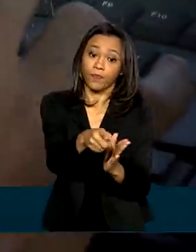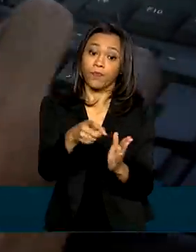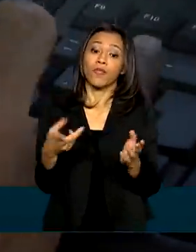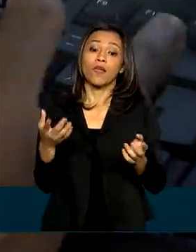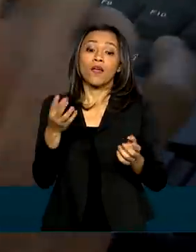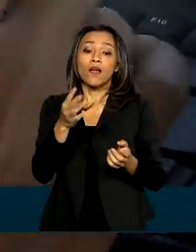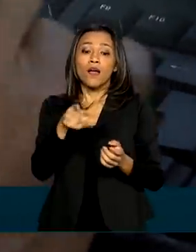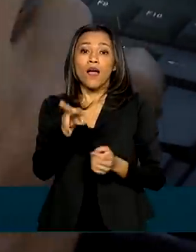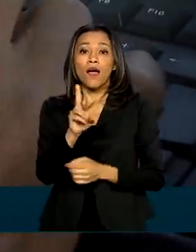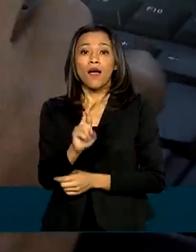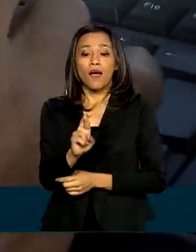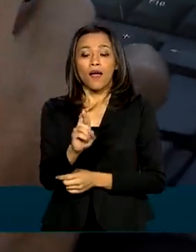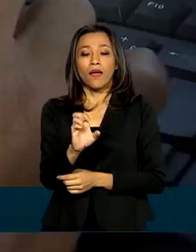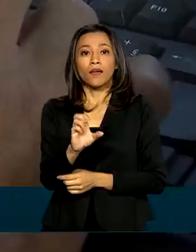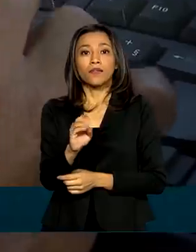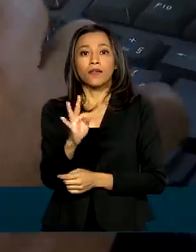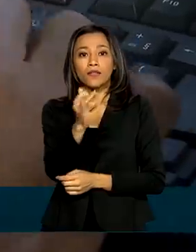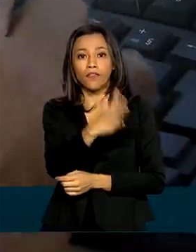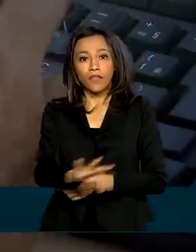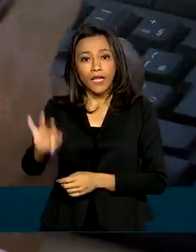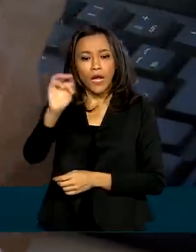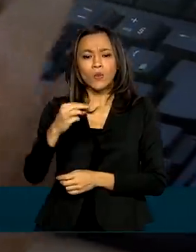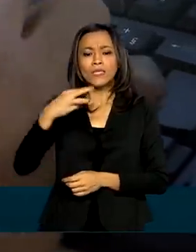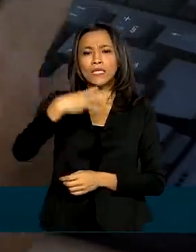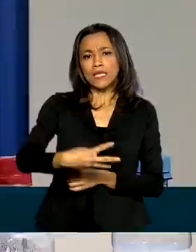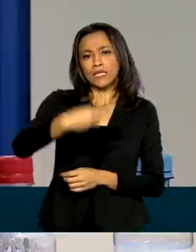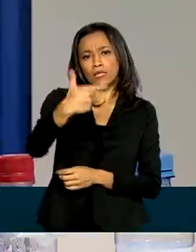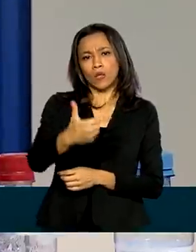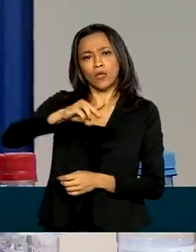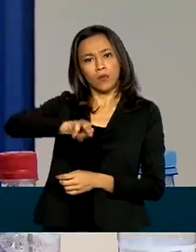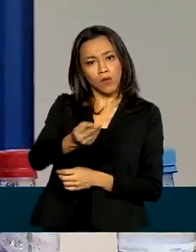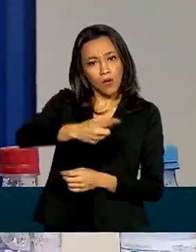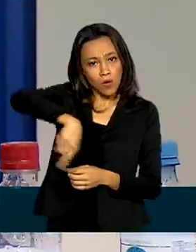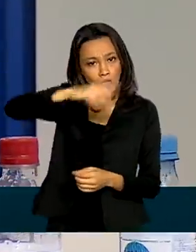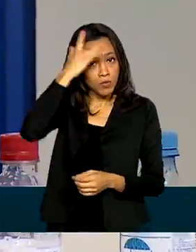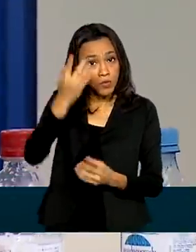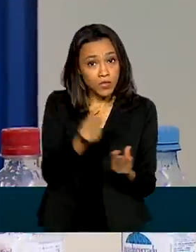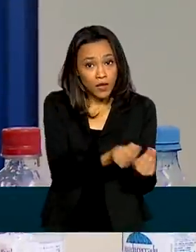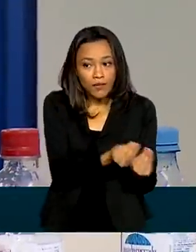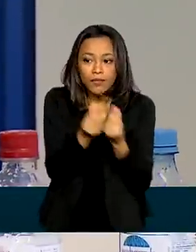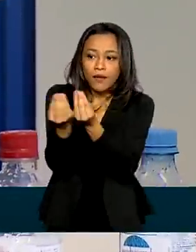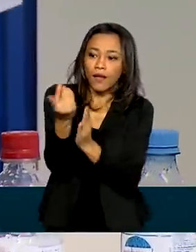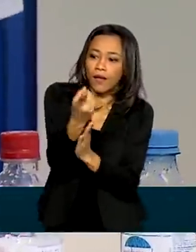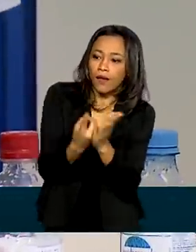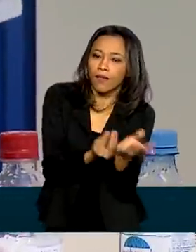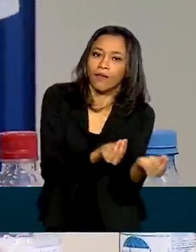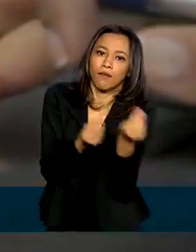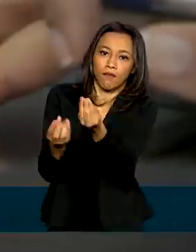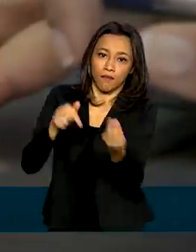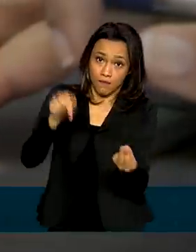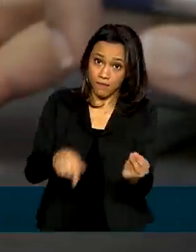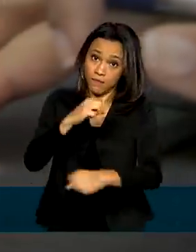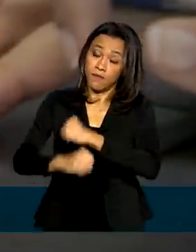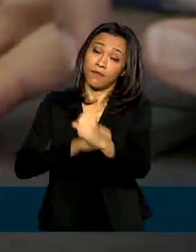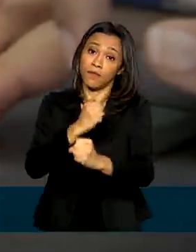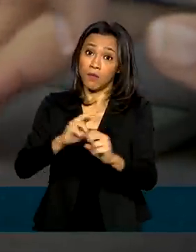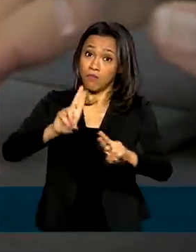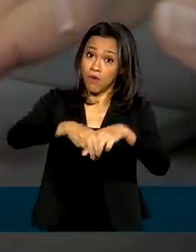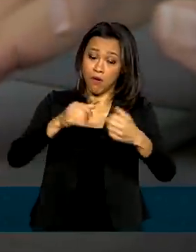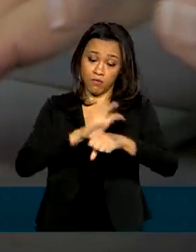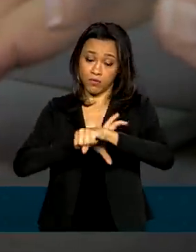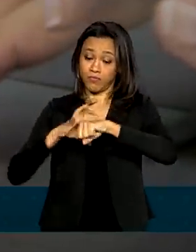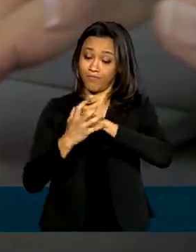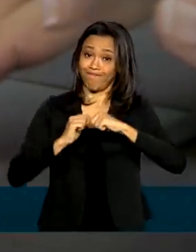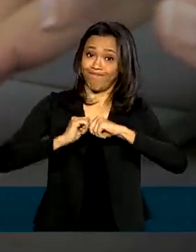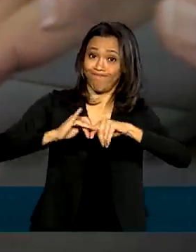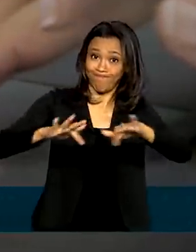é de que cerca de 32 milhões de contribuintes entreguem a declaração neste ano. Por conta da pandemia